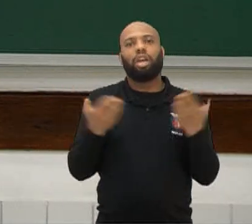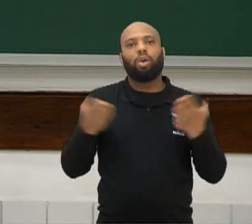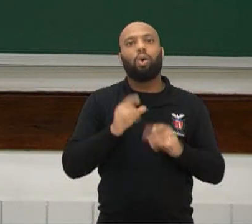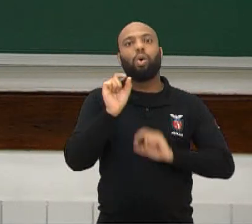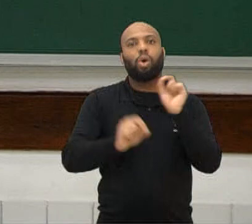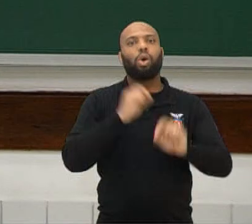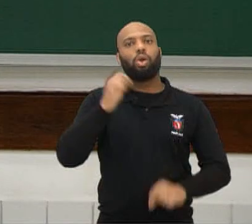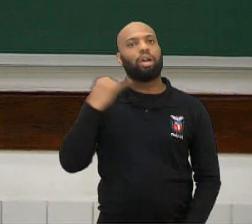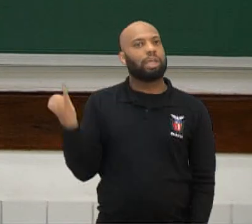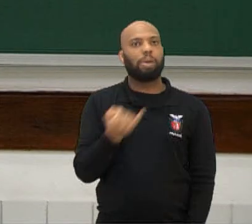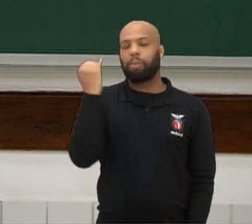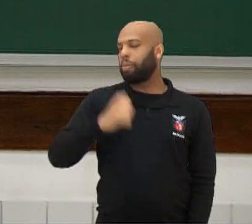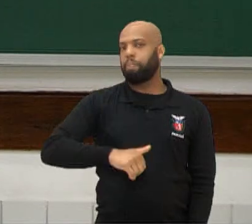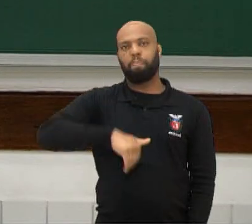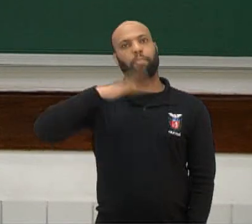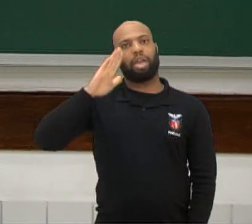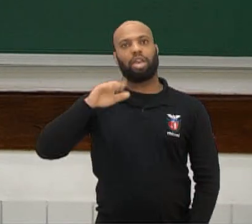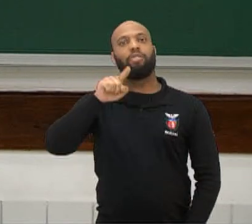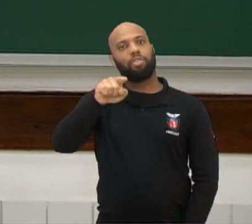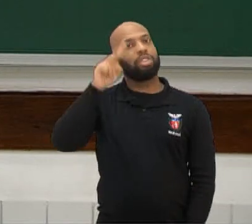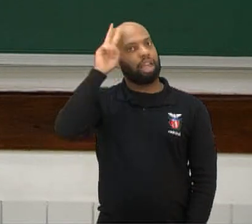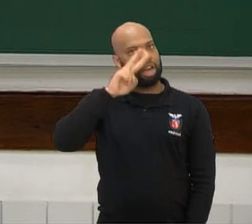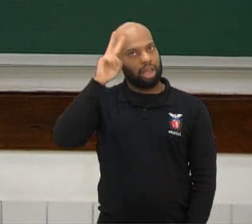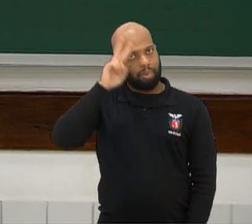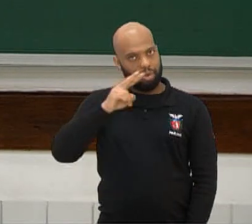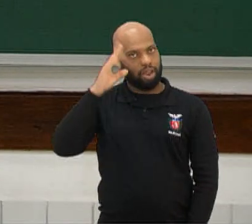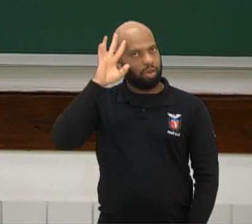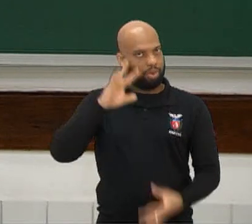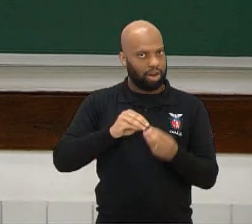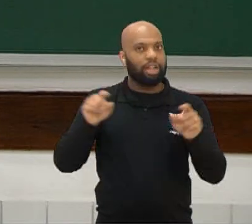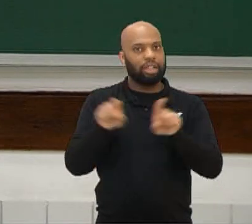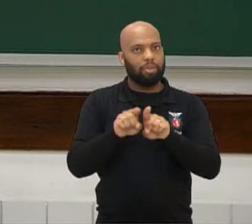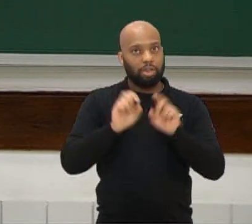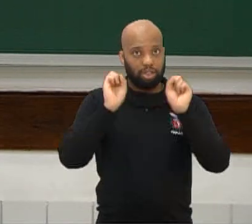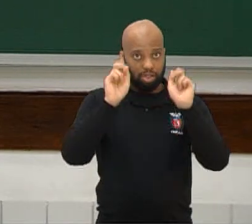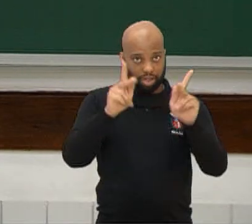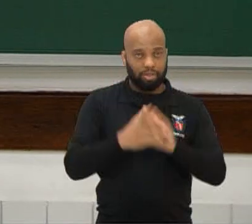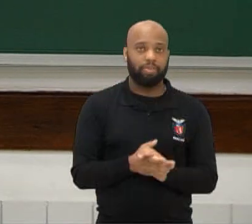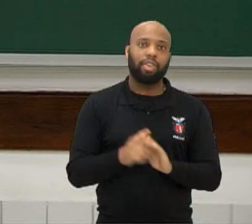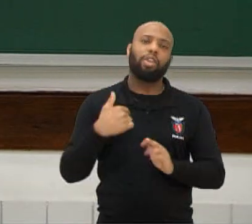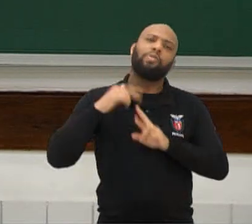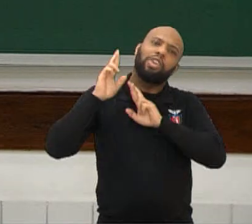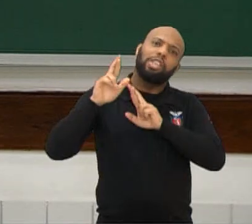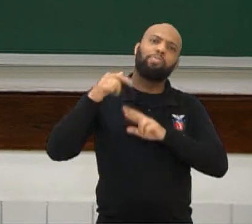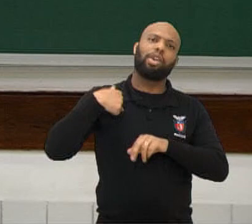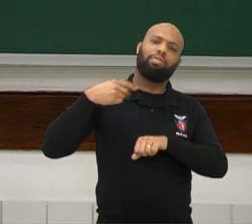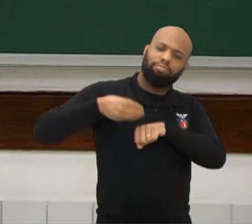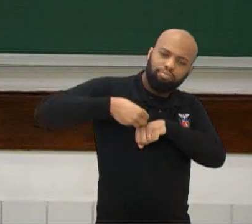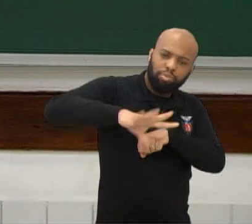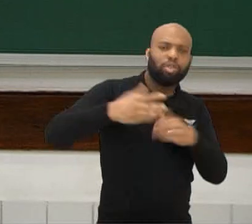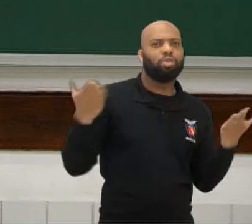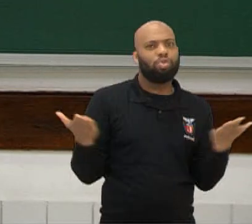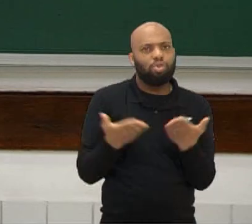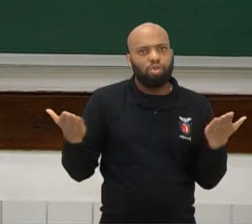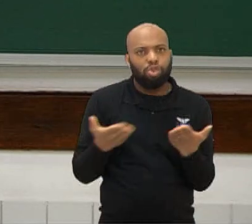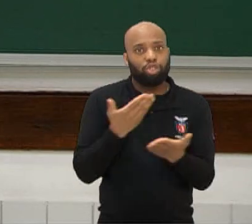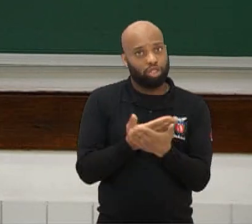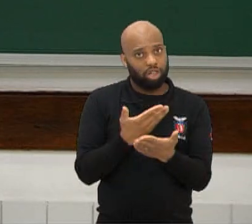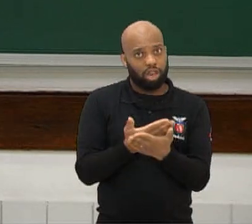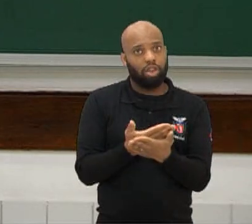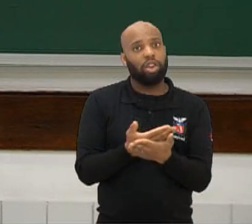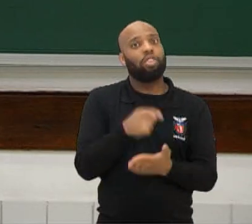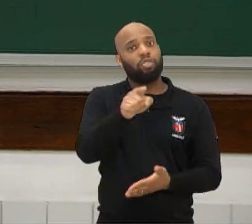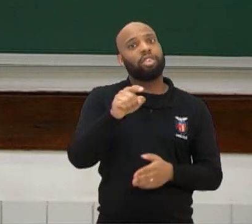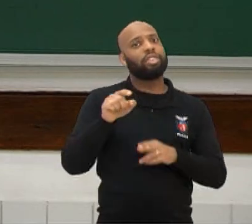era mais importante nesse momento, vocês relembrarem e entenderem. Ok, pessoal? Espero ter contribuído na aula de hoje com vocês,